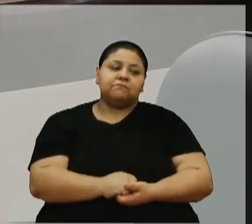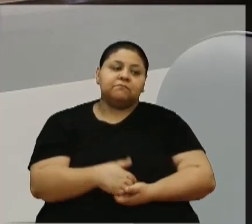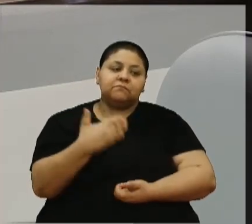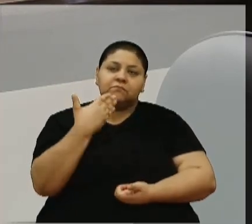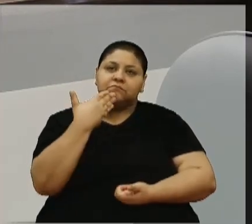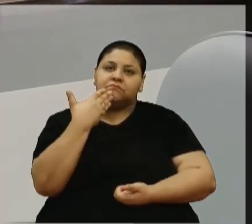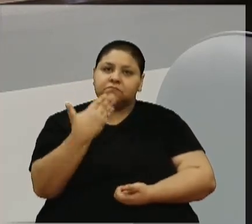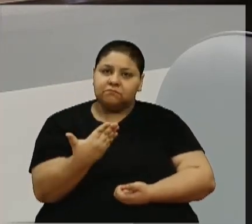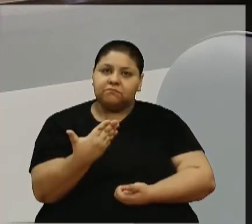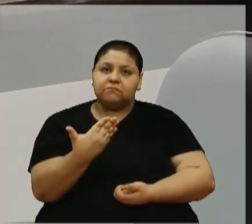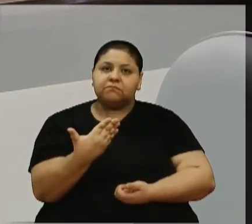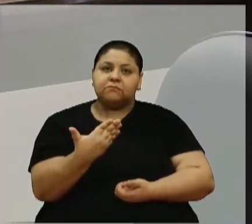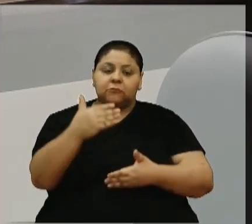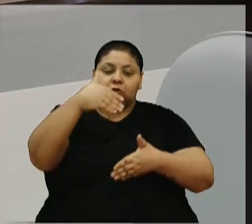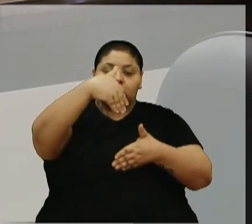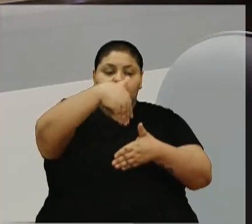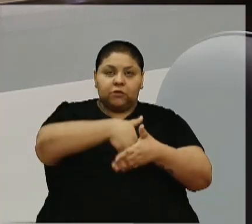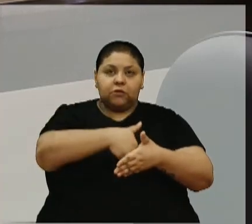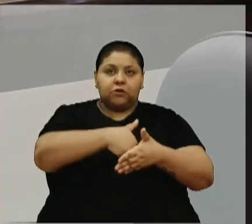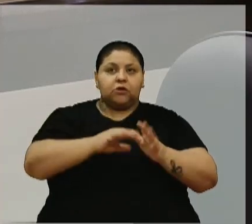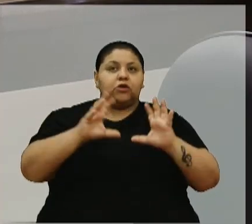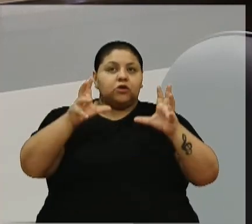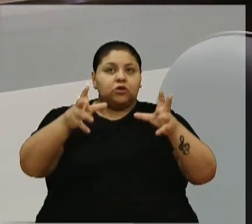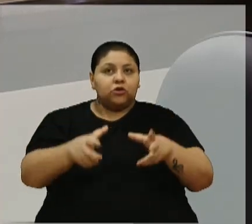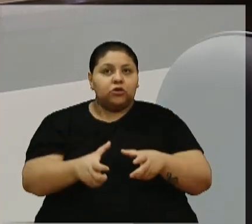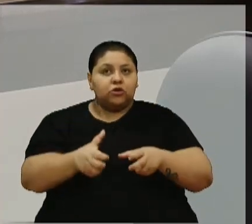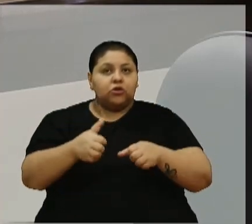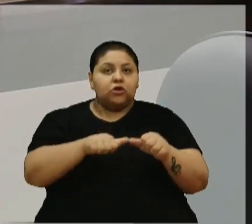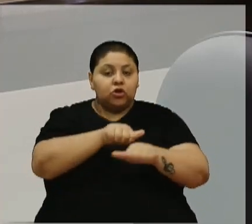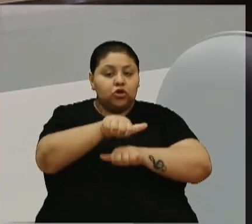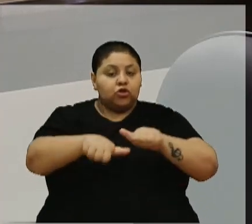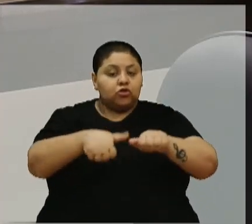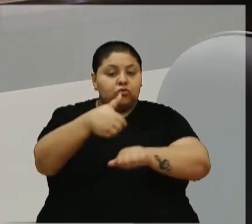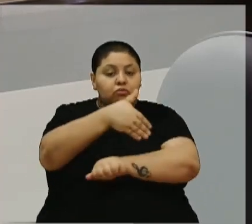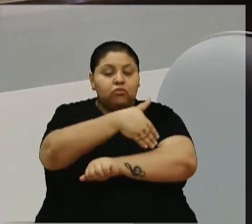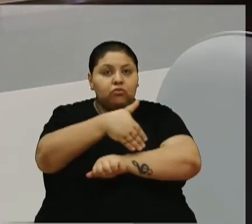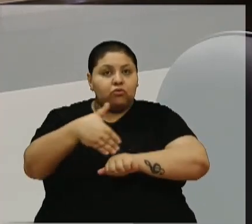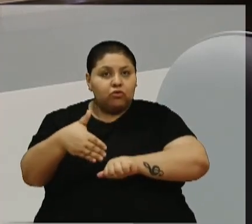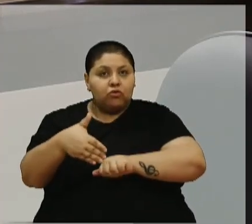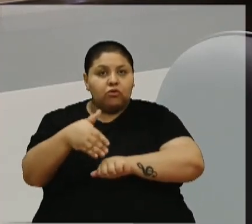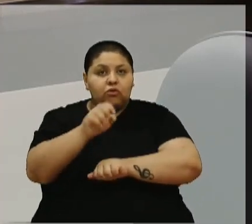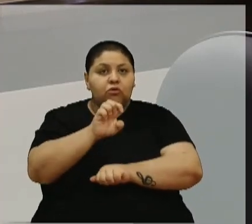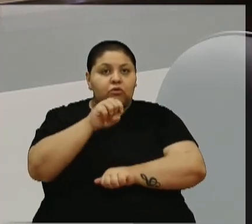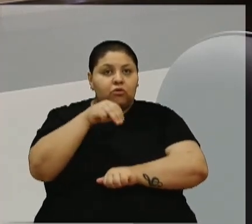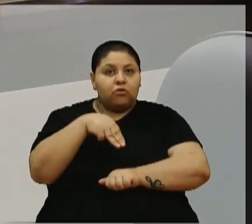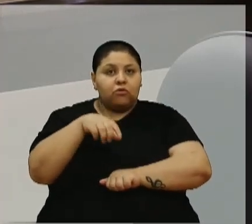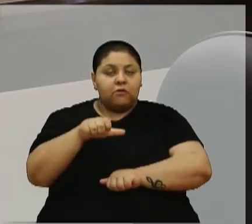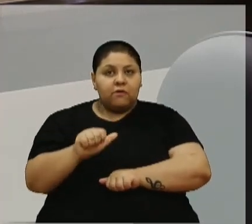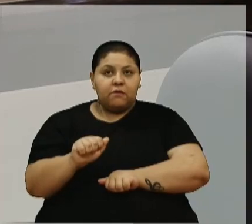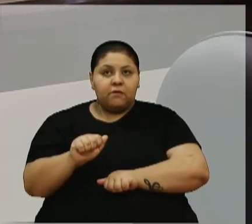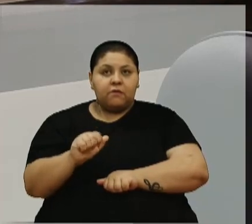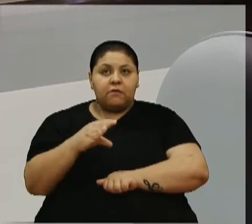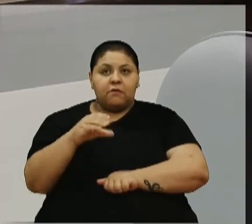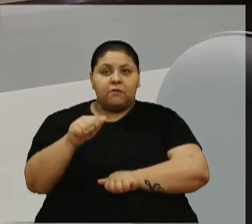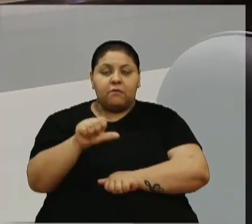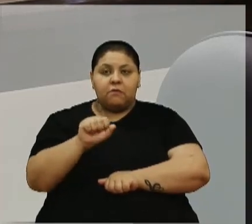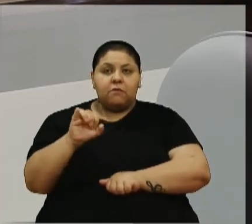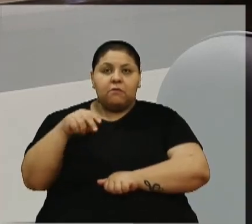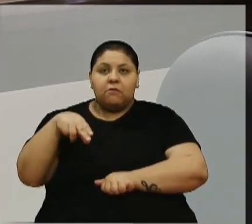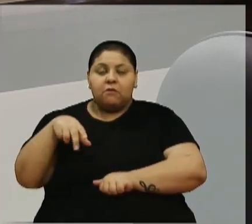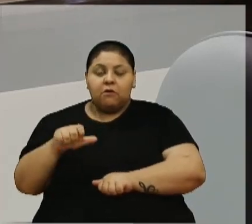solicitar, enfim, que seja votado por unanimidade a denominação da rua em questão, Rua Ema Maria Bisol Cassini,